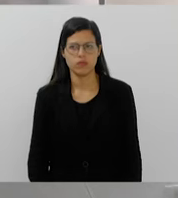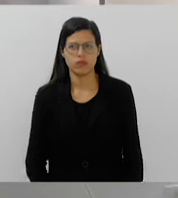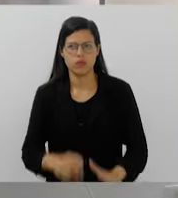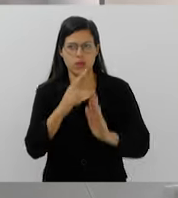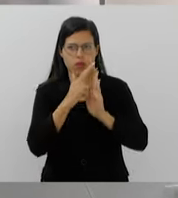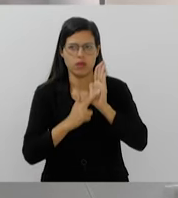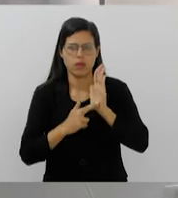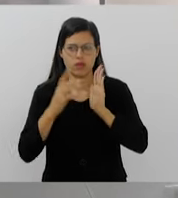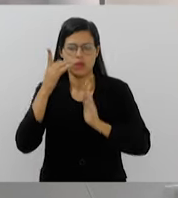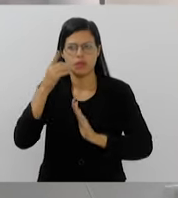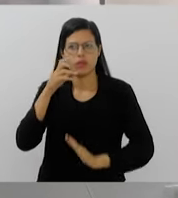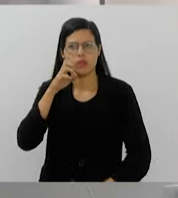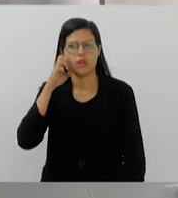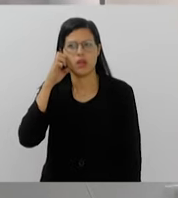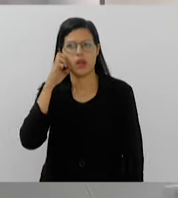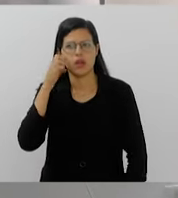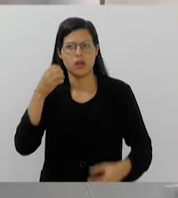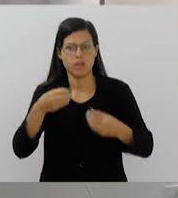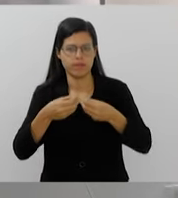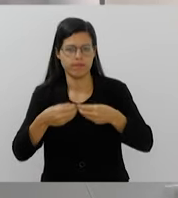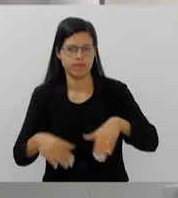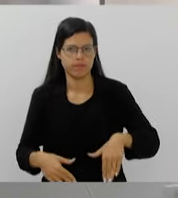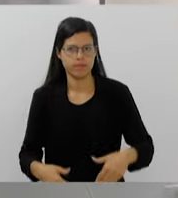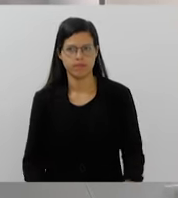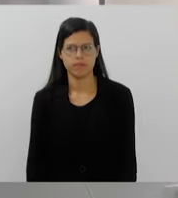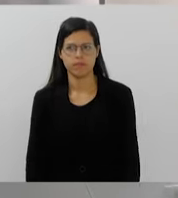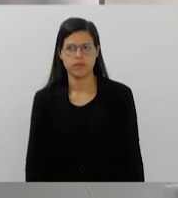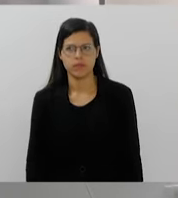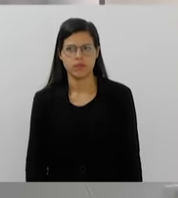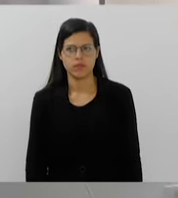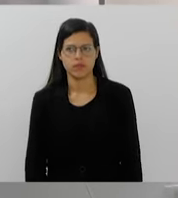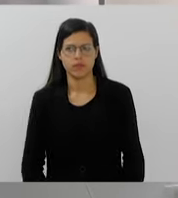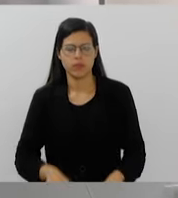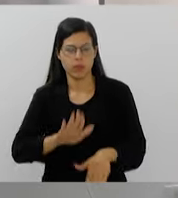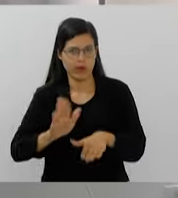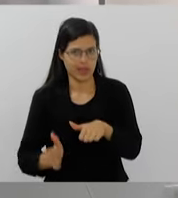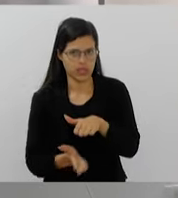o relatório da deputada Élica pela prejudicabilidade. Já tem. Pela anexação.